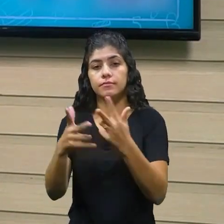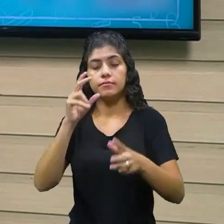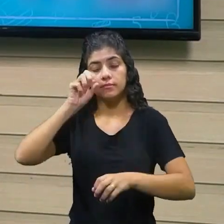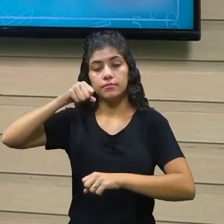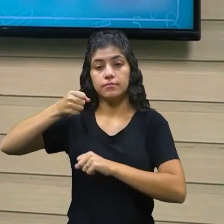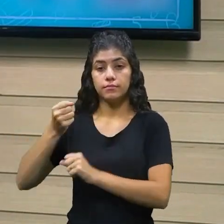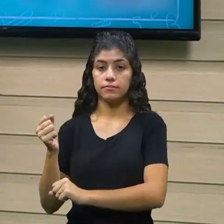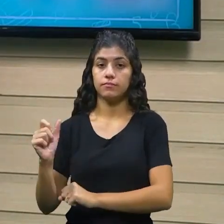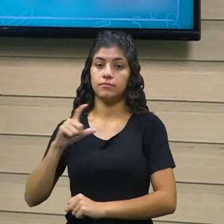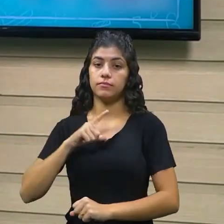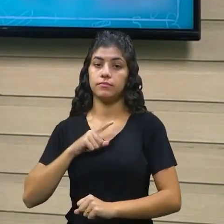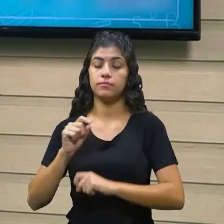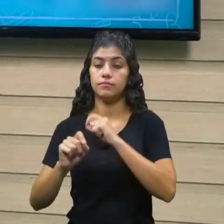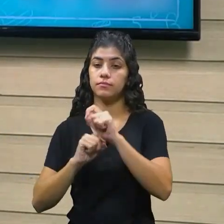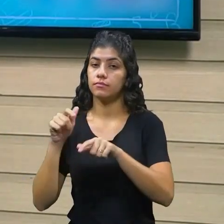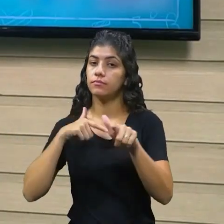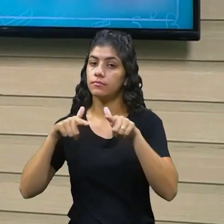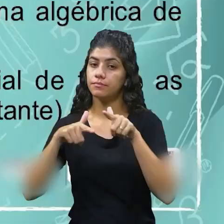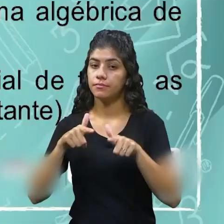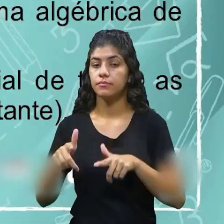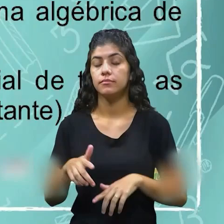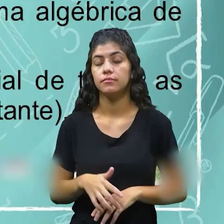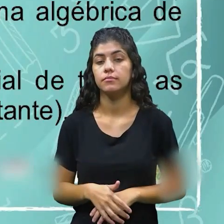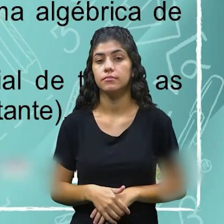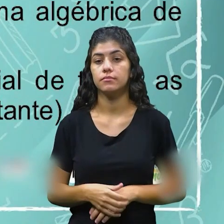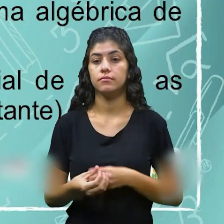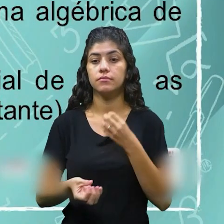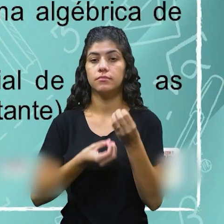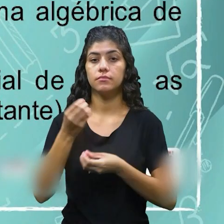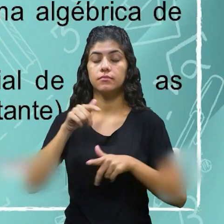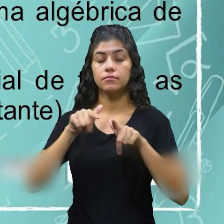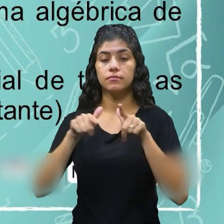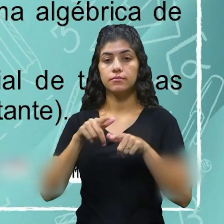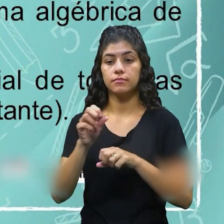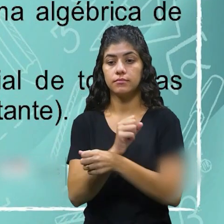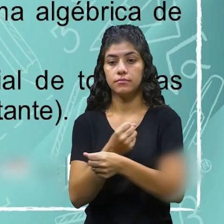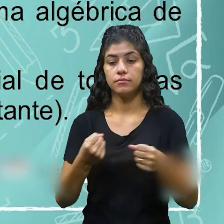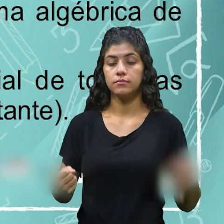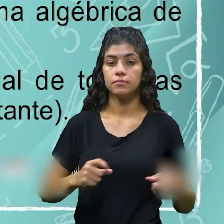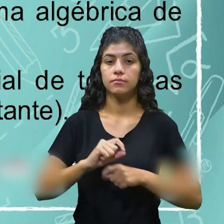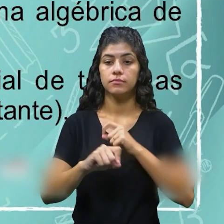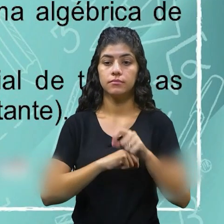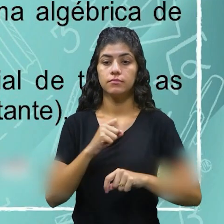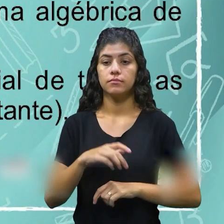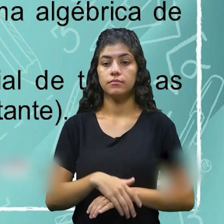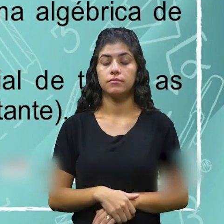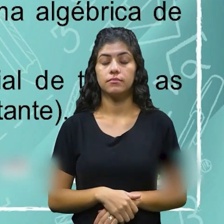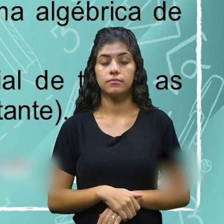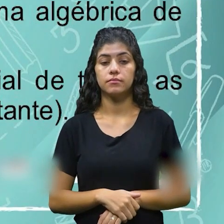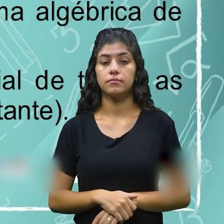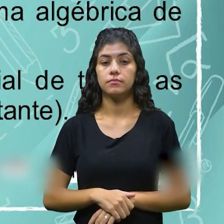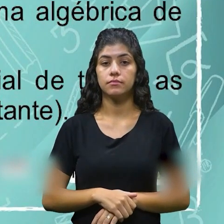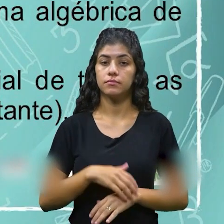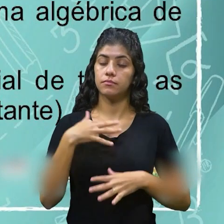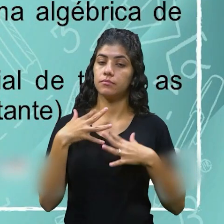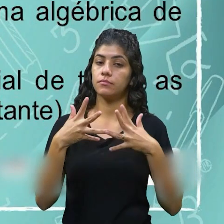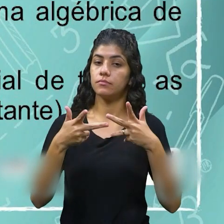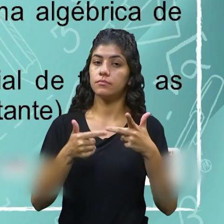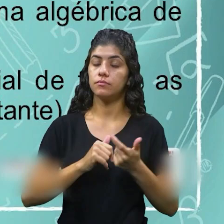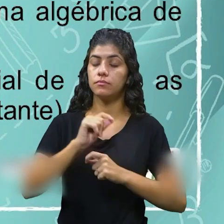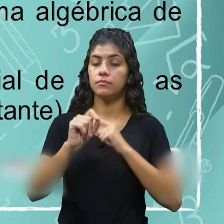atuando para realizar um trabalho, né? Como o trabalho é uma grandeza escalar, o trabalho